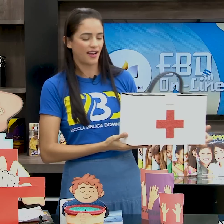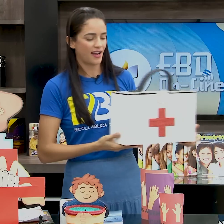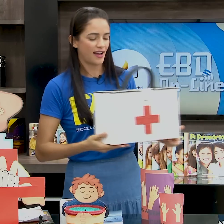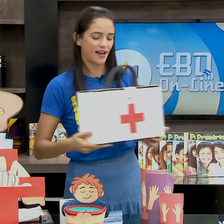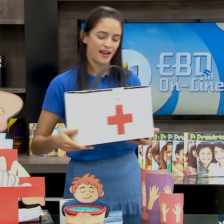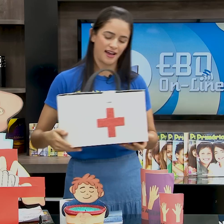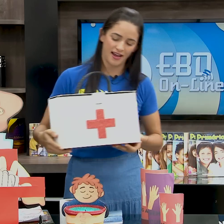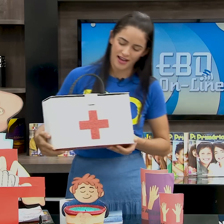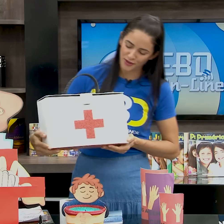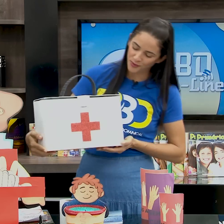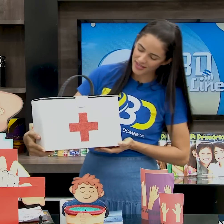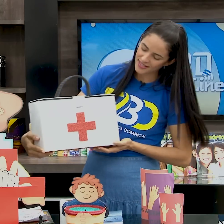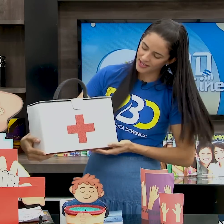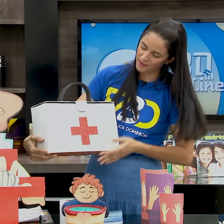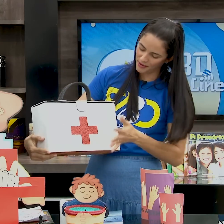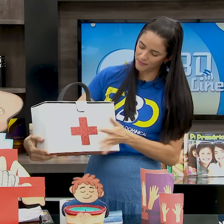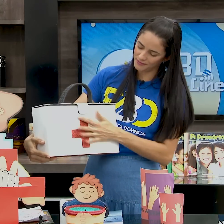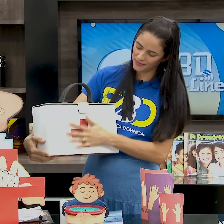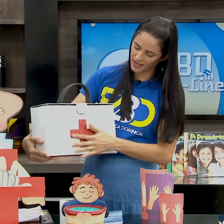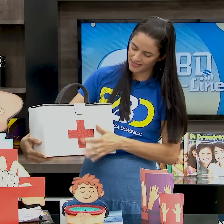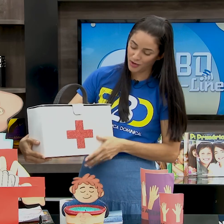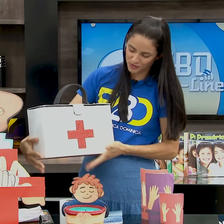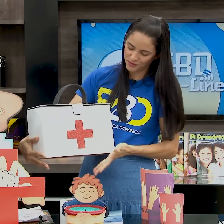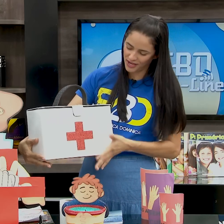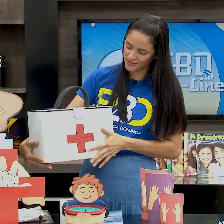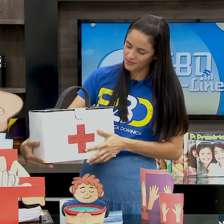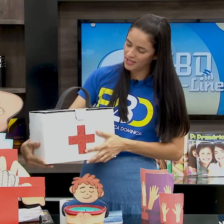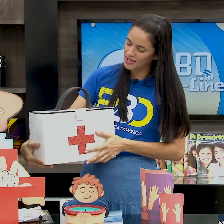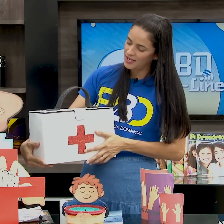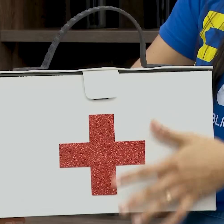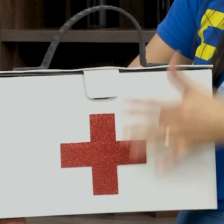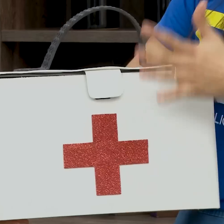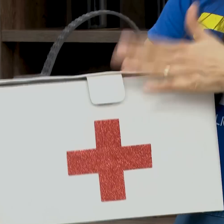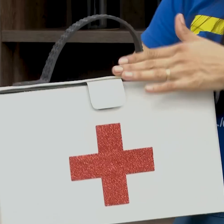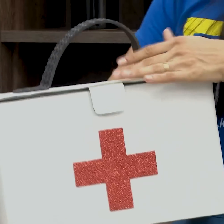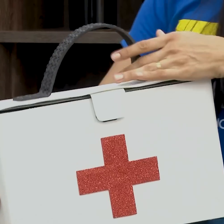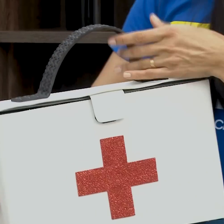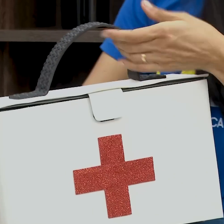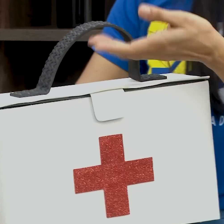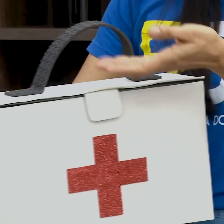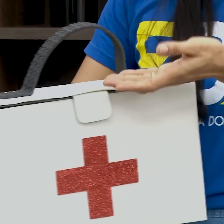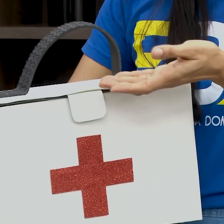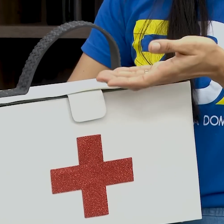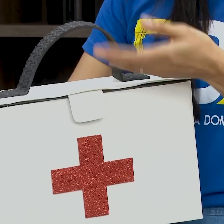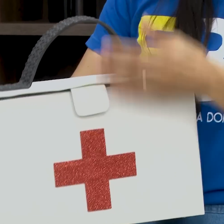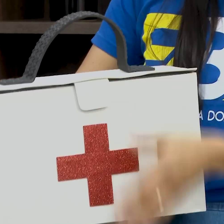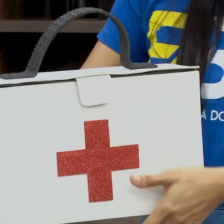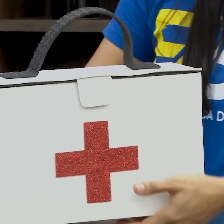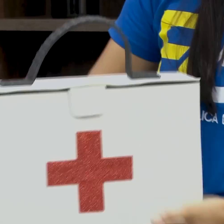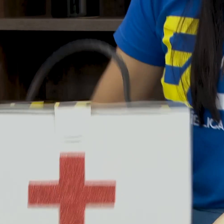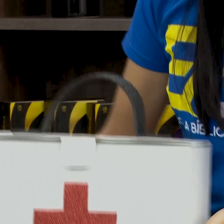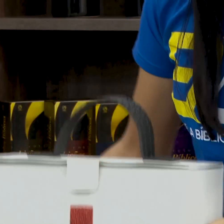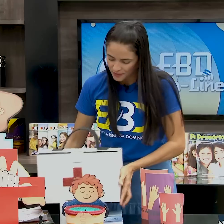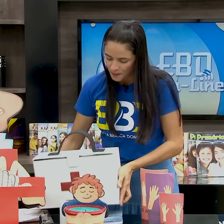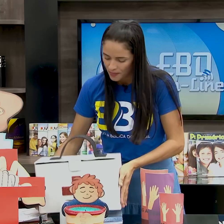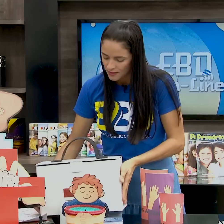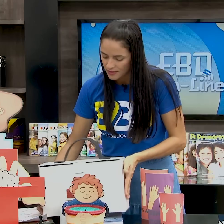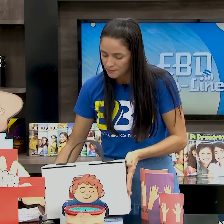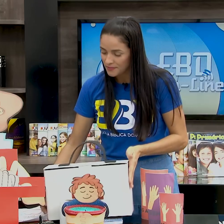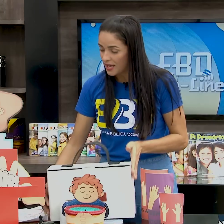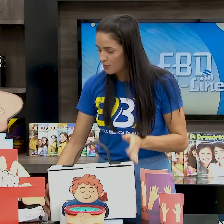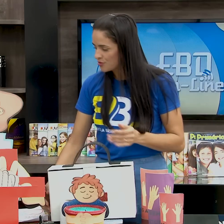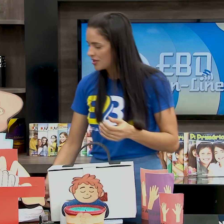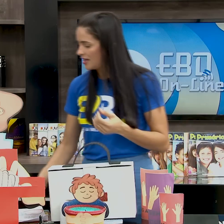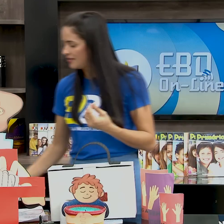a a doença né a saúde no caso e aí vocês podem se quiserem também enfatizar que